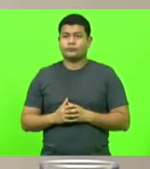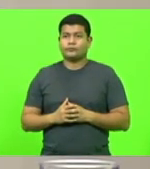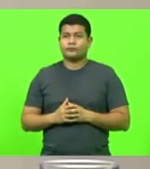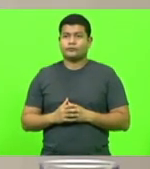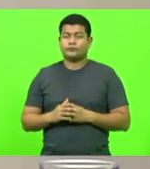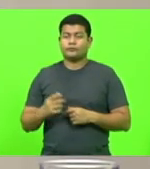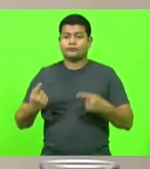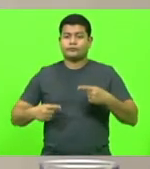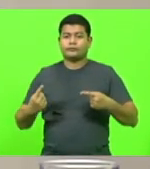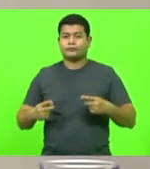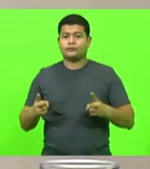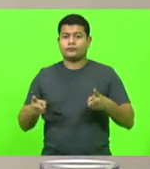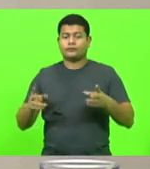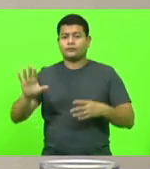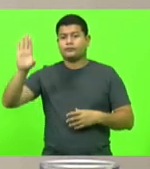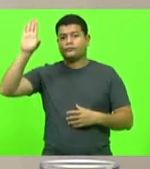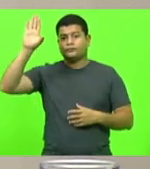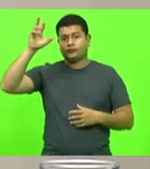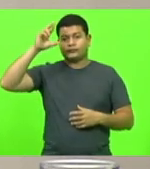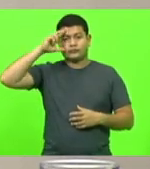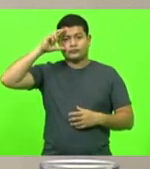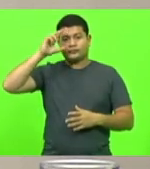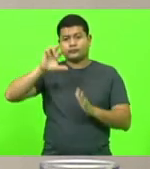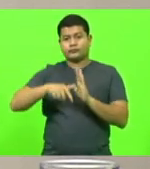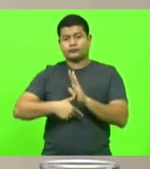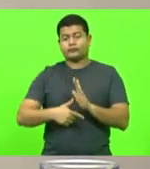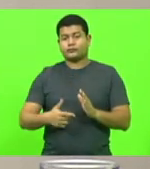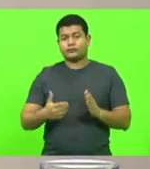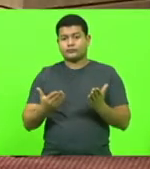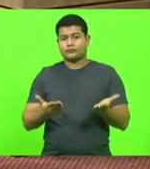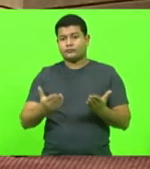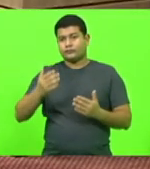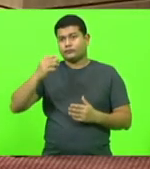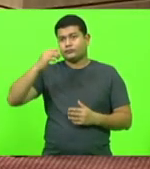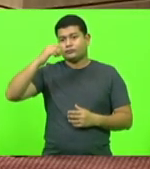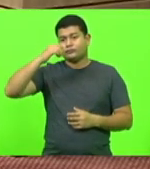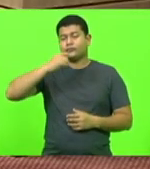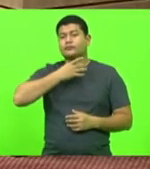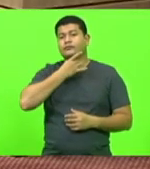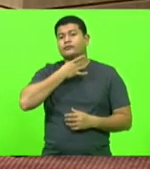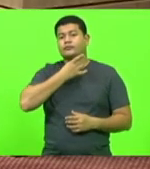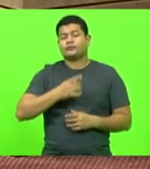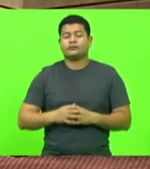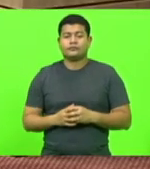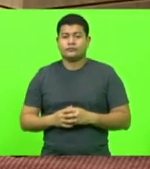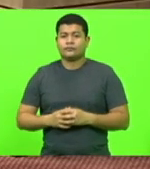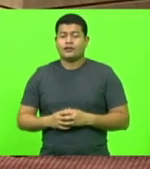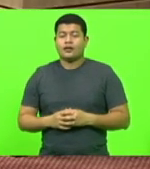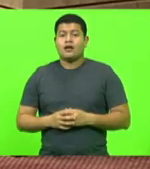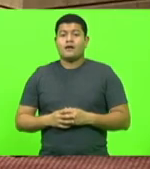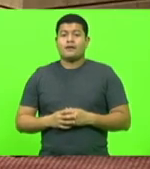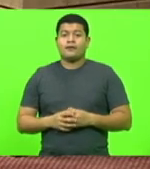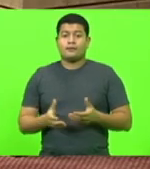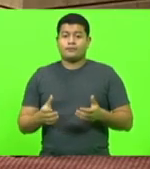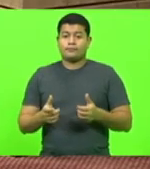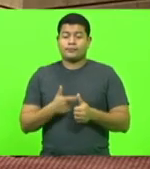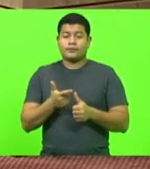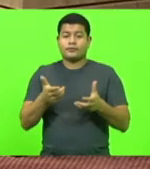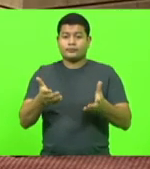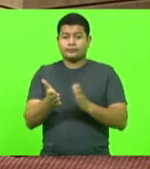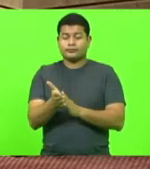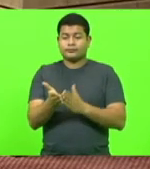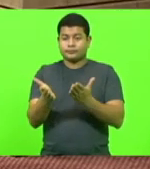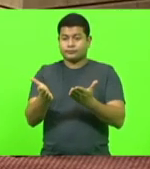matéria com a palavra o deputado Ricardo Alba, na sequência, deputado Valdir Cobalcini. Senhor presidente, quero parabenizar o colega